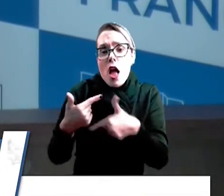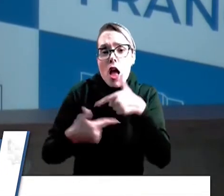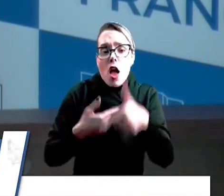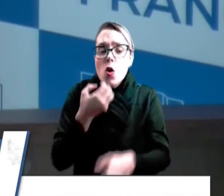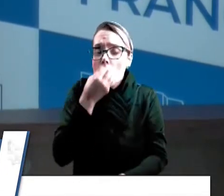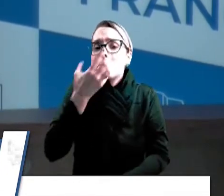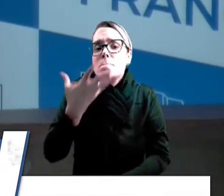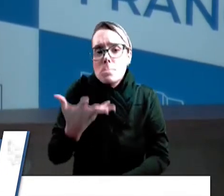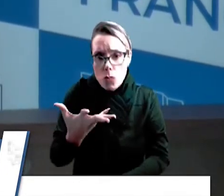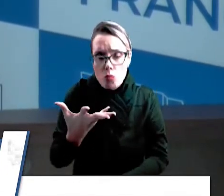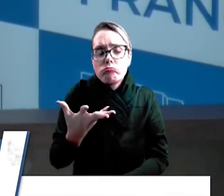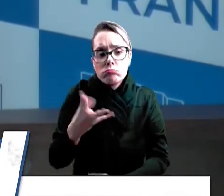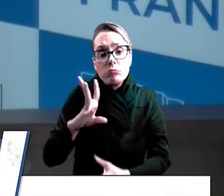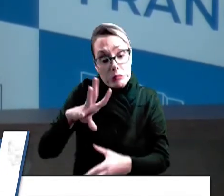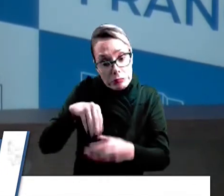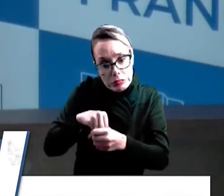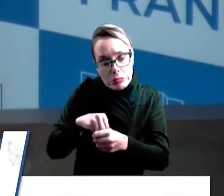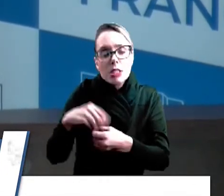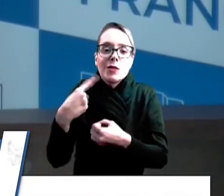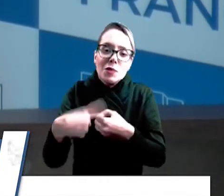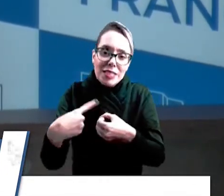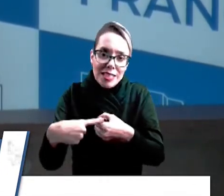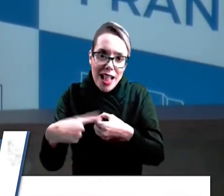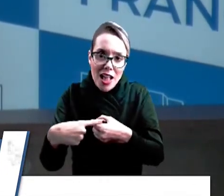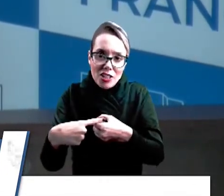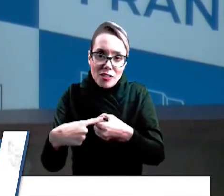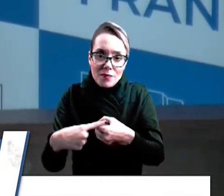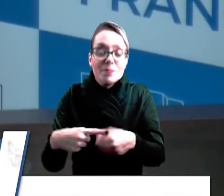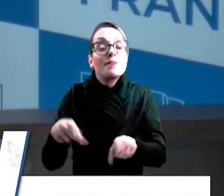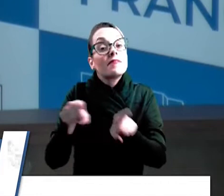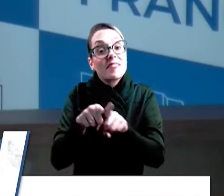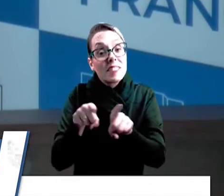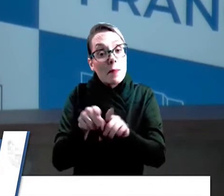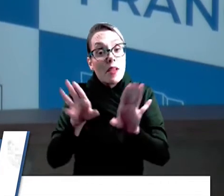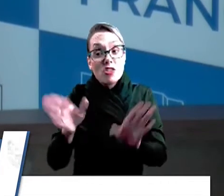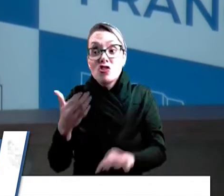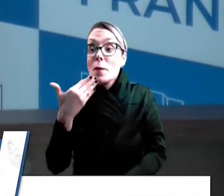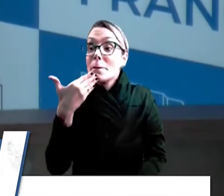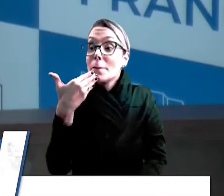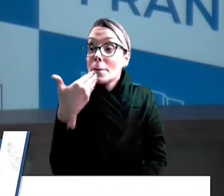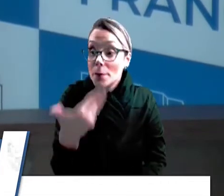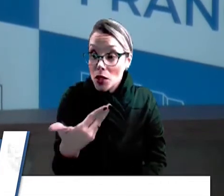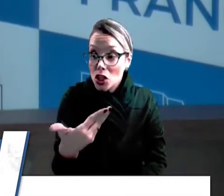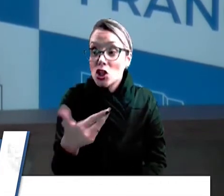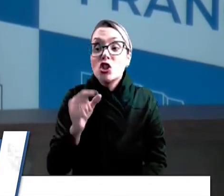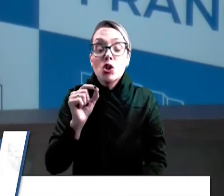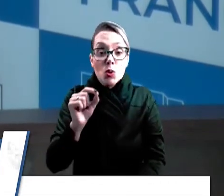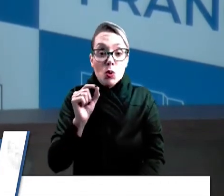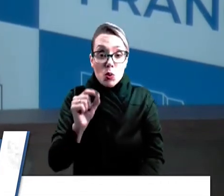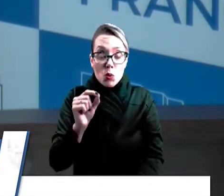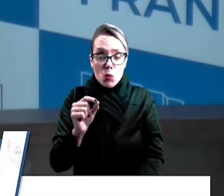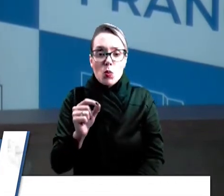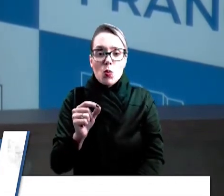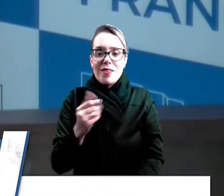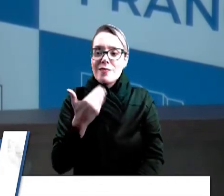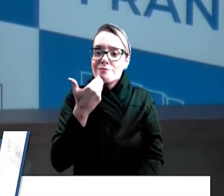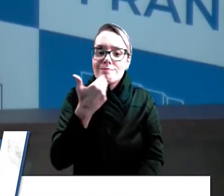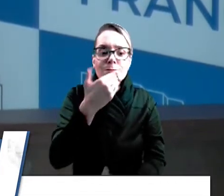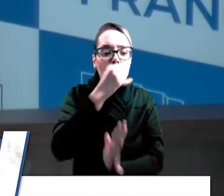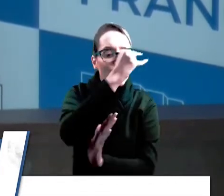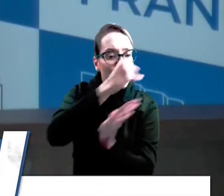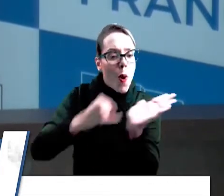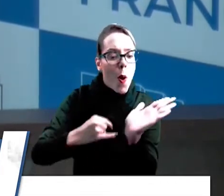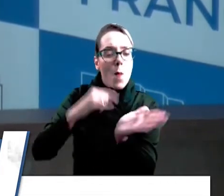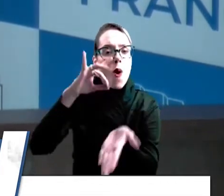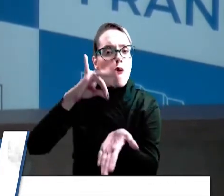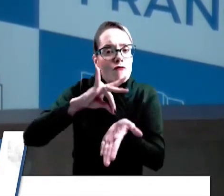também fiz um requerimento a respeito da estrada, da rua, lá do Bernardino Pus, para